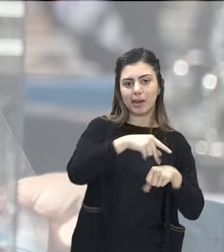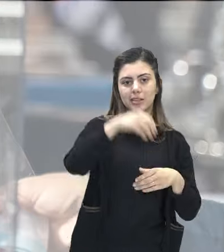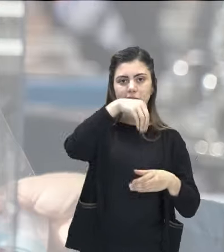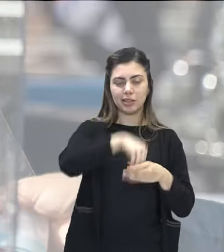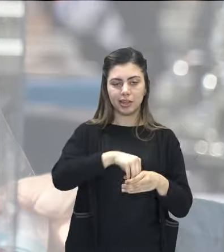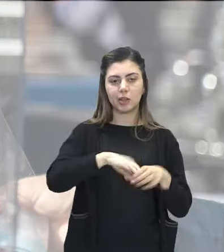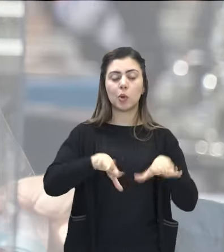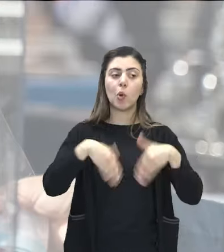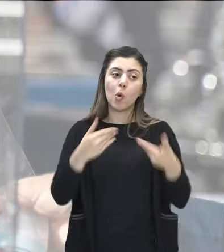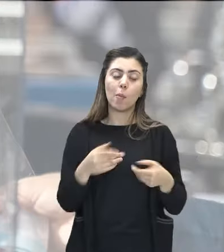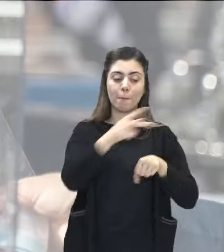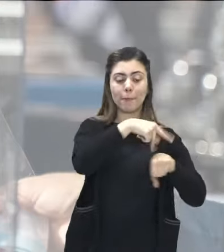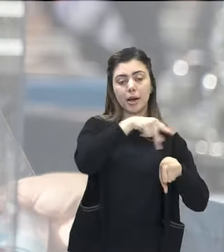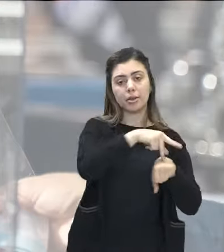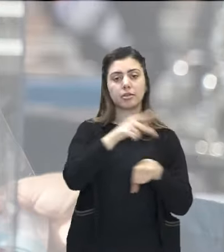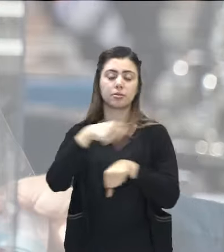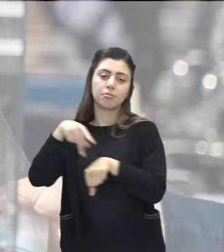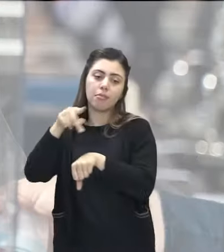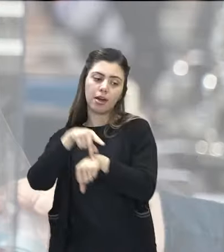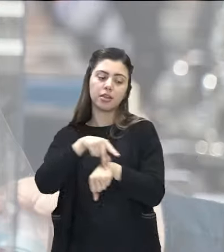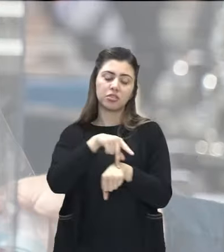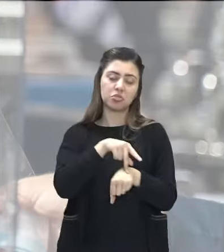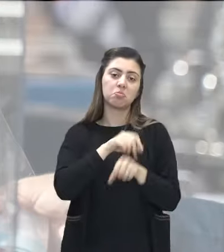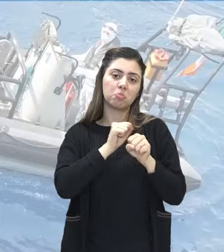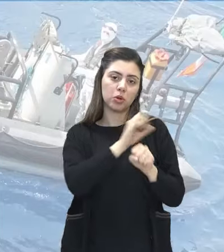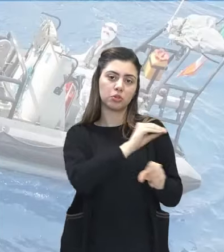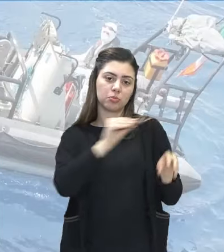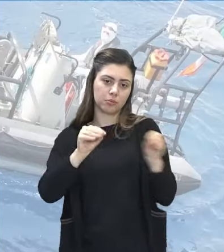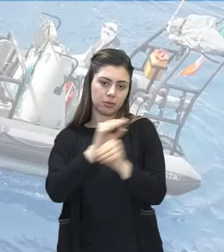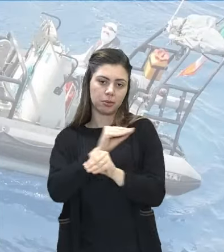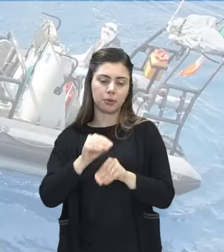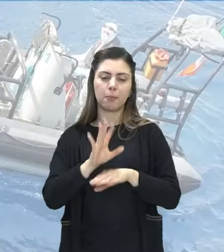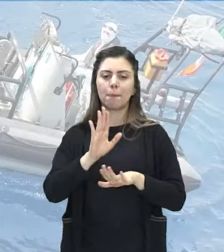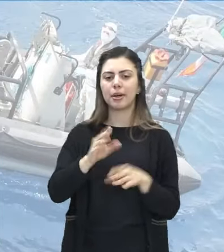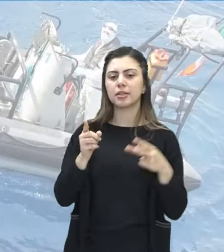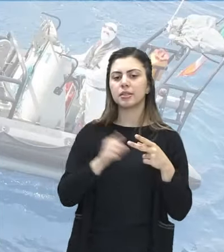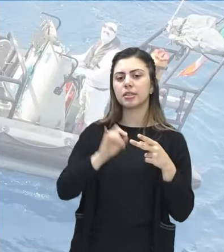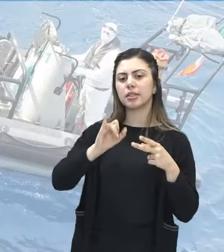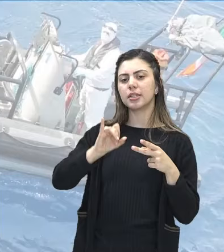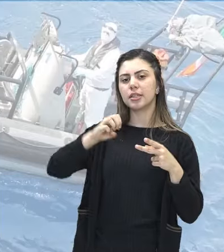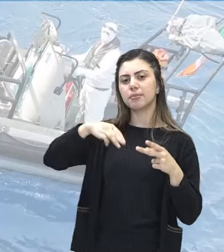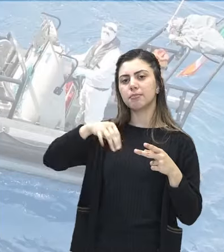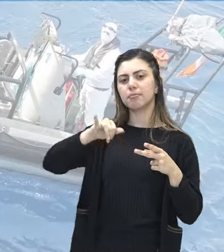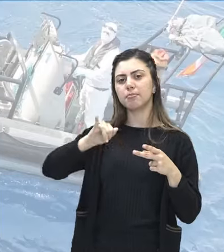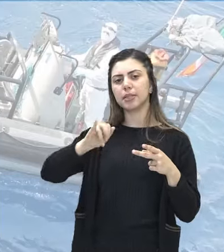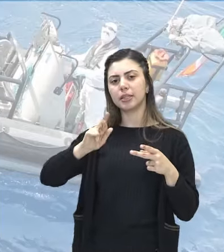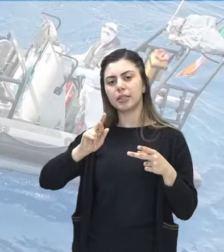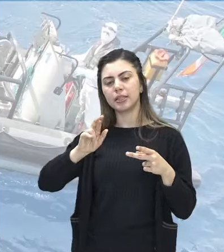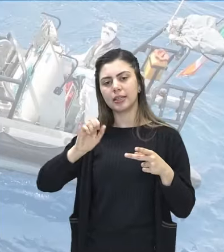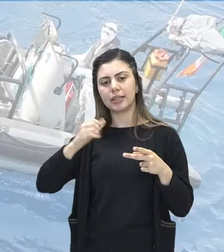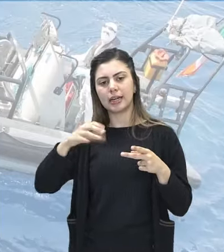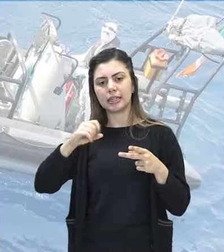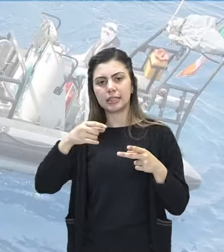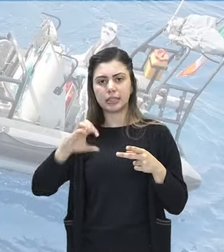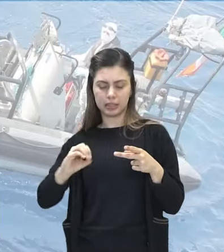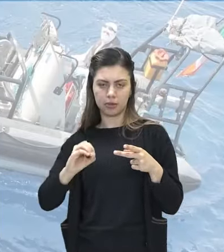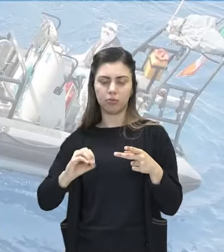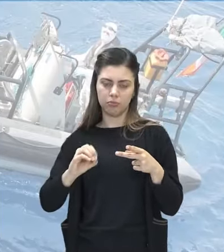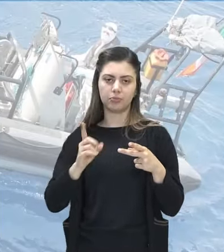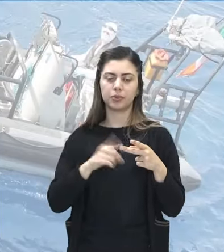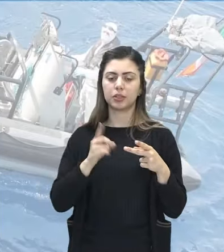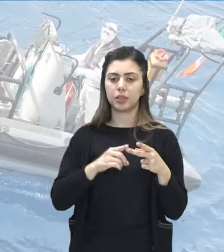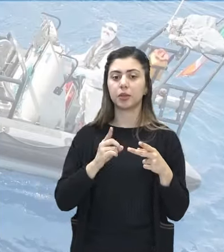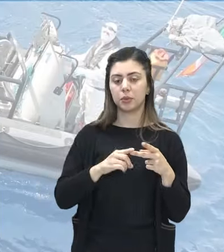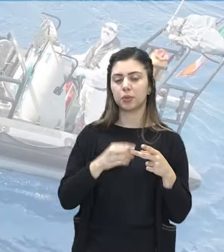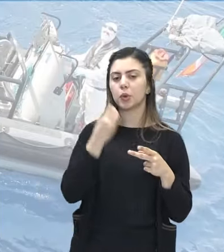no Internacional entre diferentes países imigração subcategoria da migração que